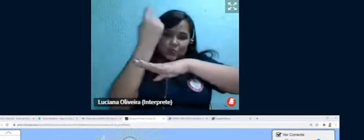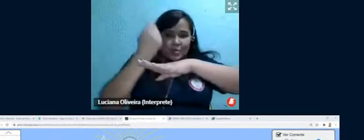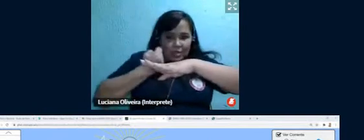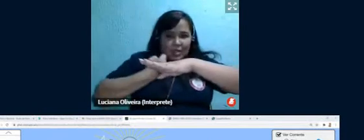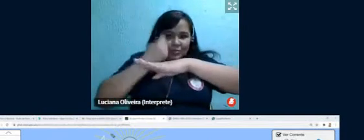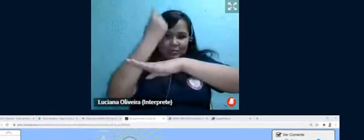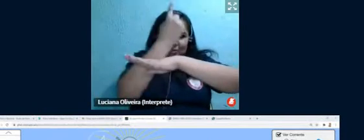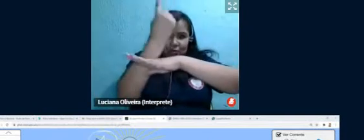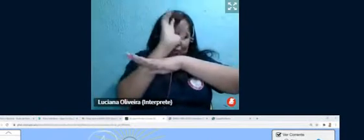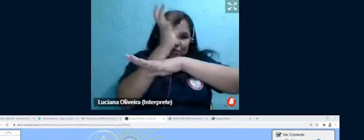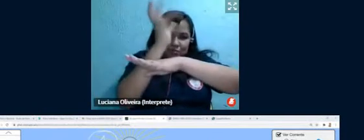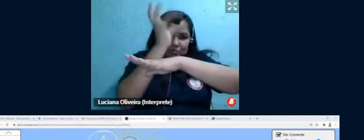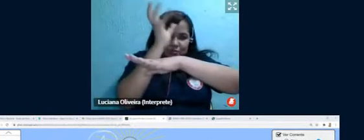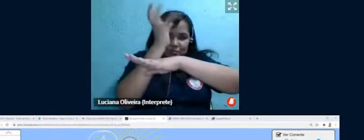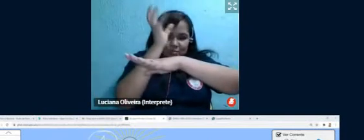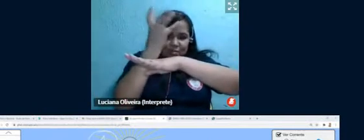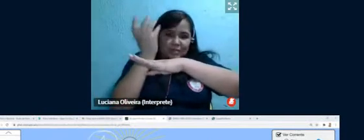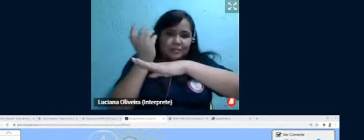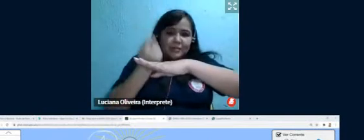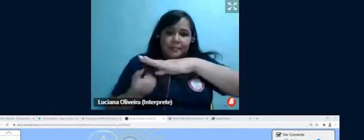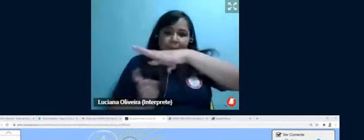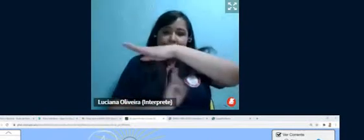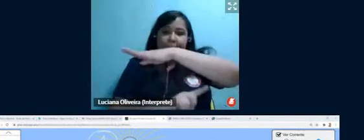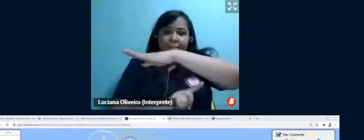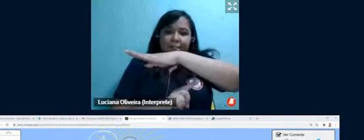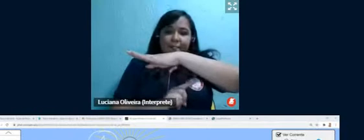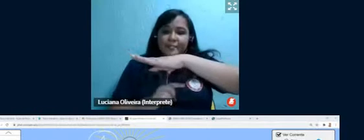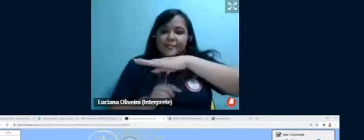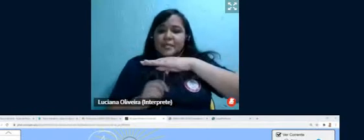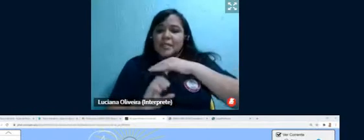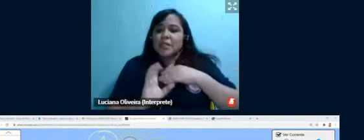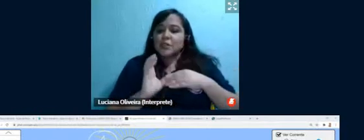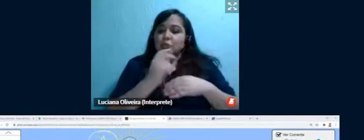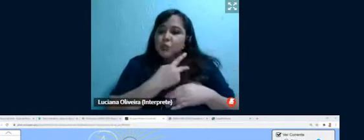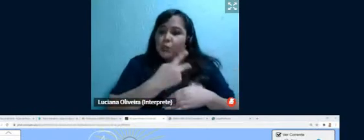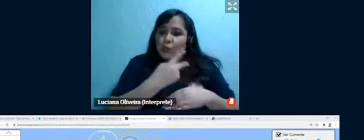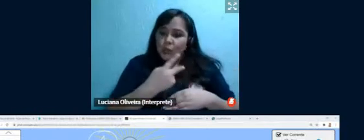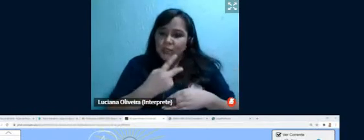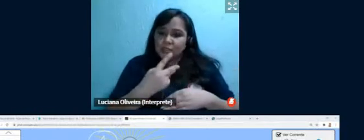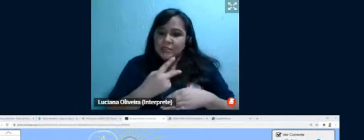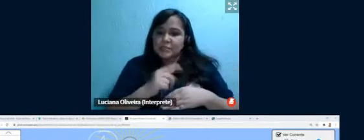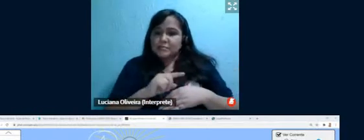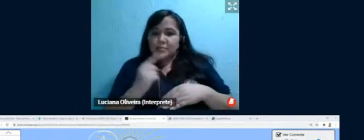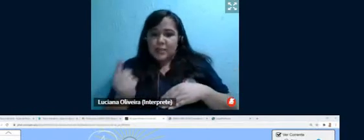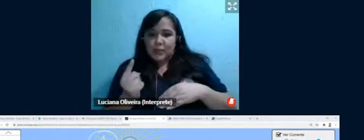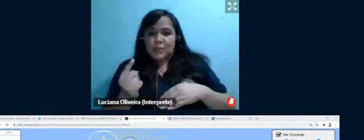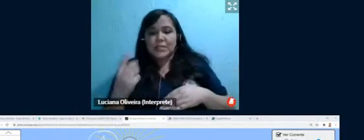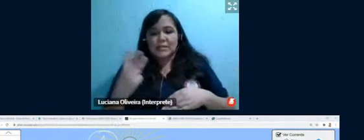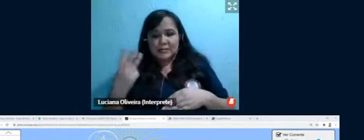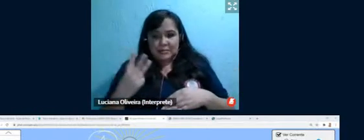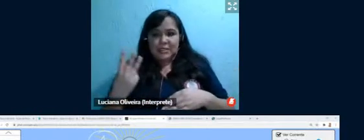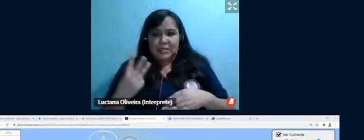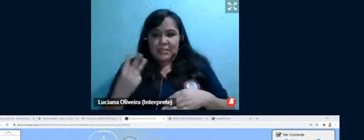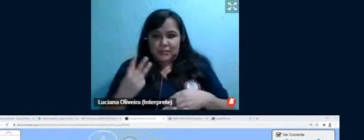1. Essa aqui eu vou chamar de 2. E essa aqui eu vou chamar de 3. Então, eu alterei